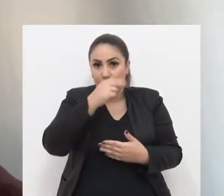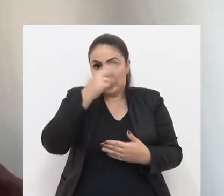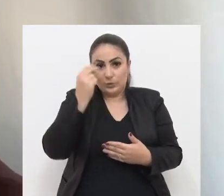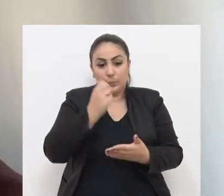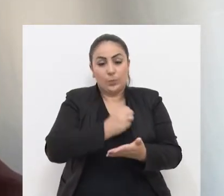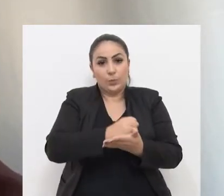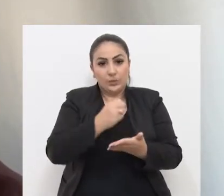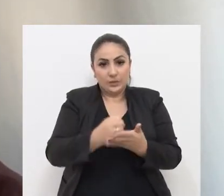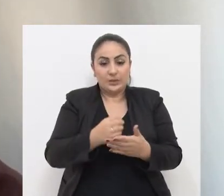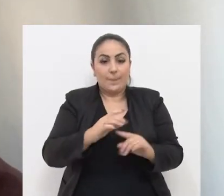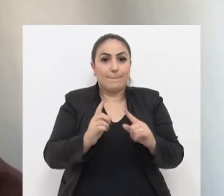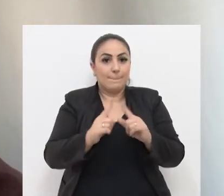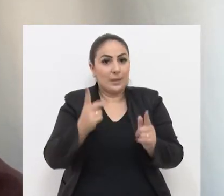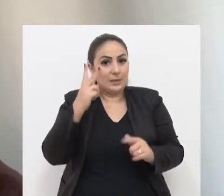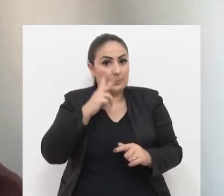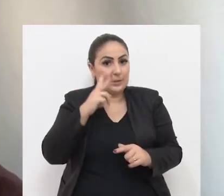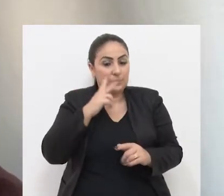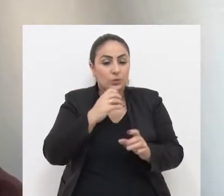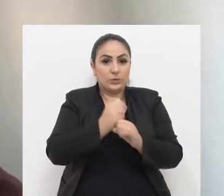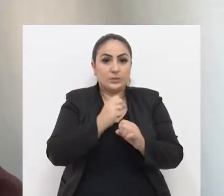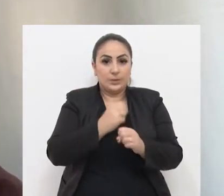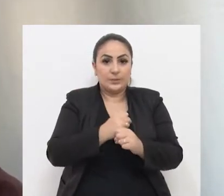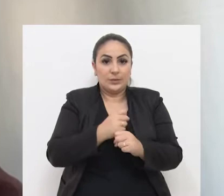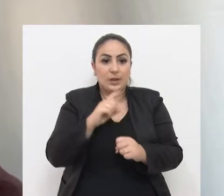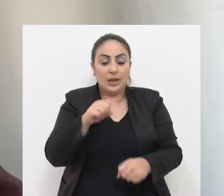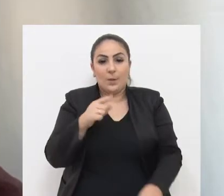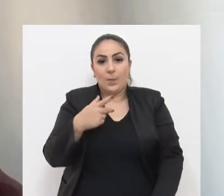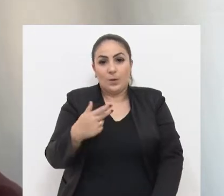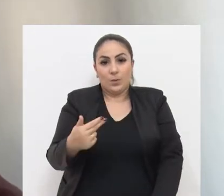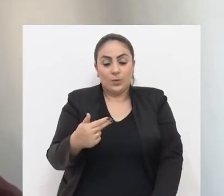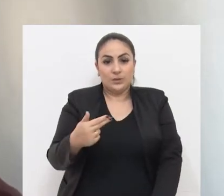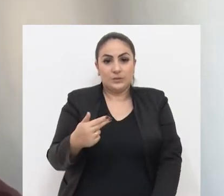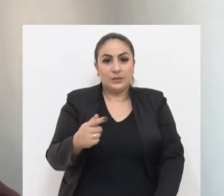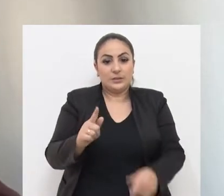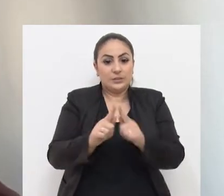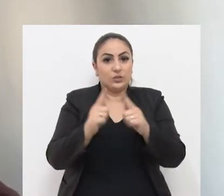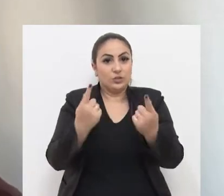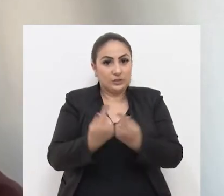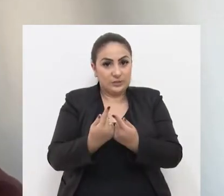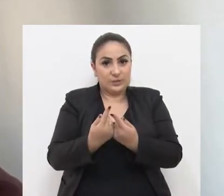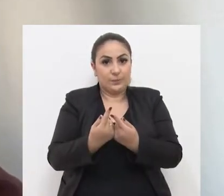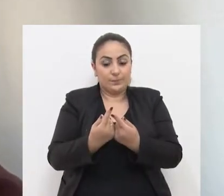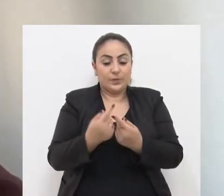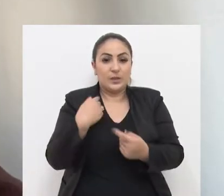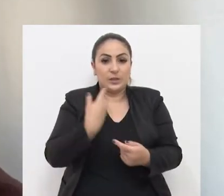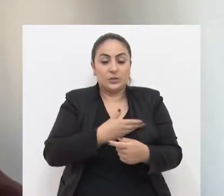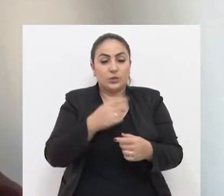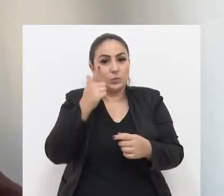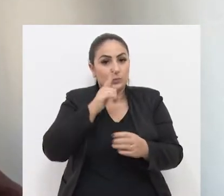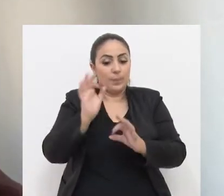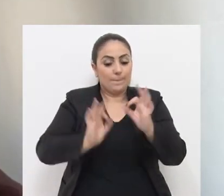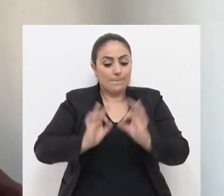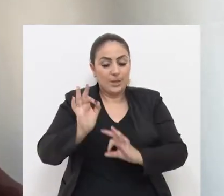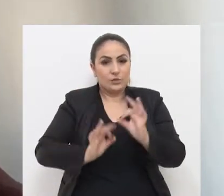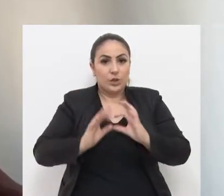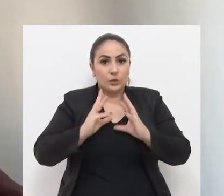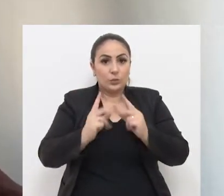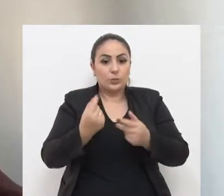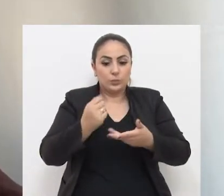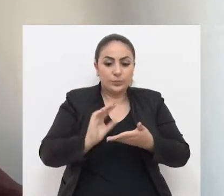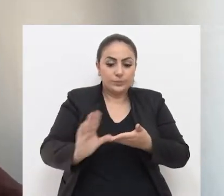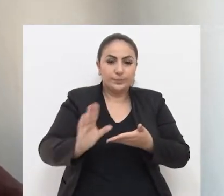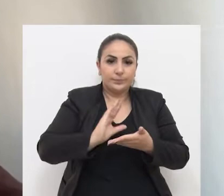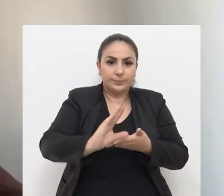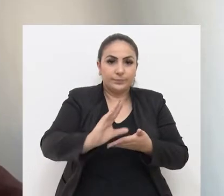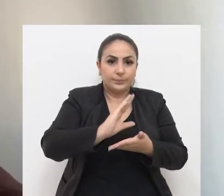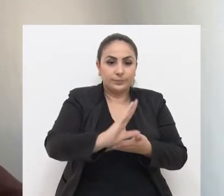contratar, mas sempre lembramos que o orçamento, ele é uma peça de gestão, né, onde a gente planeja o que vai ser